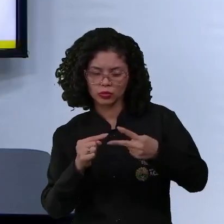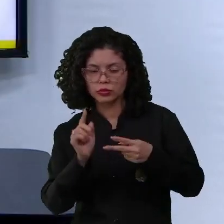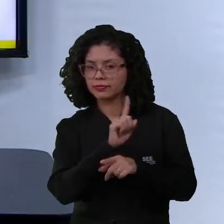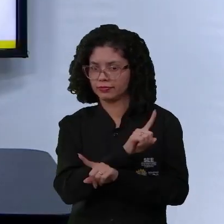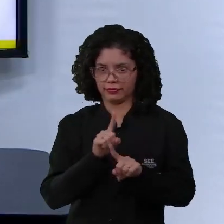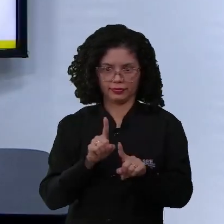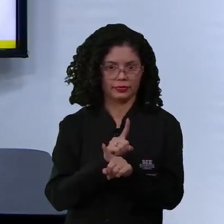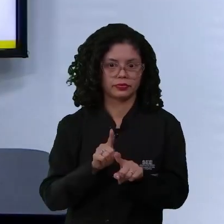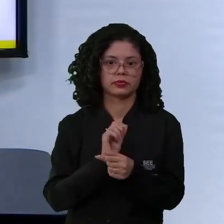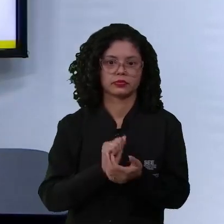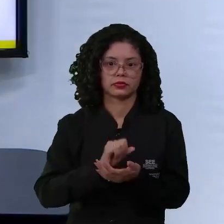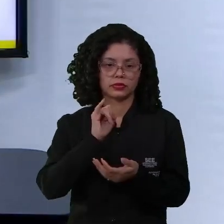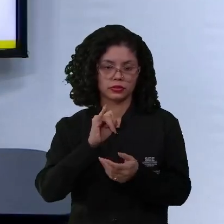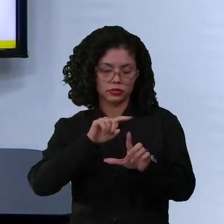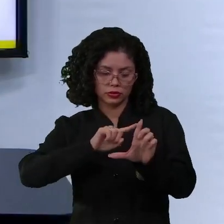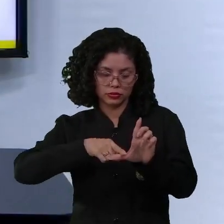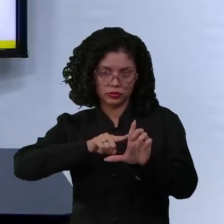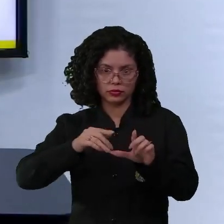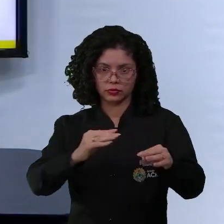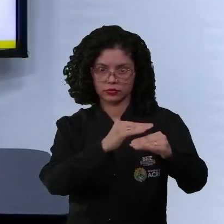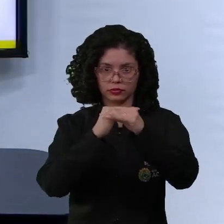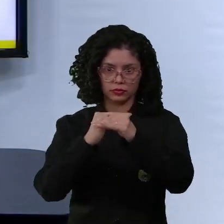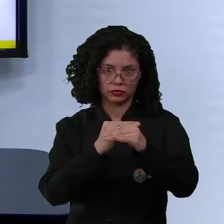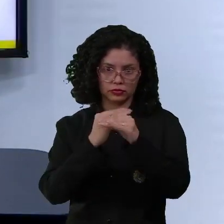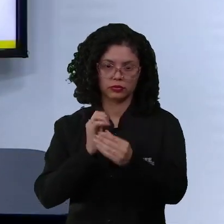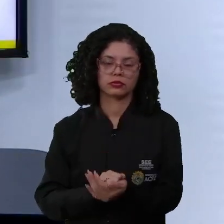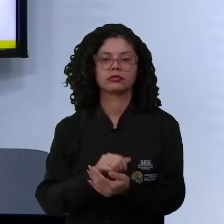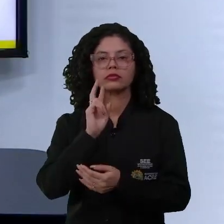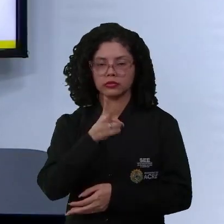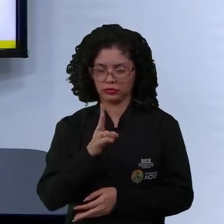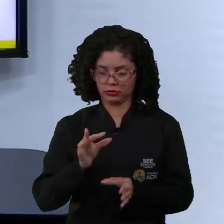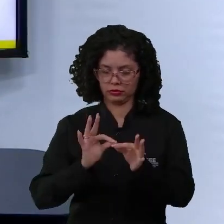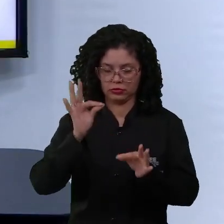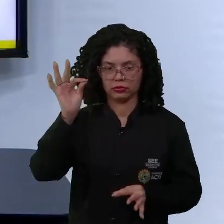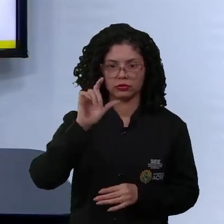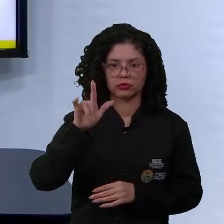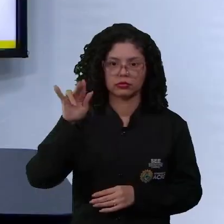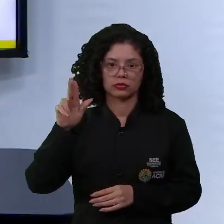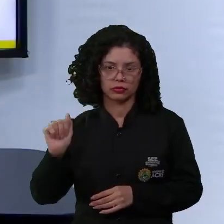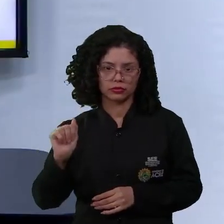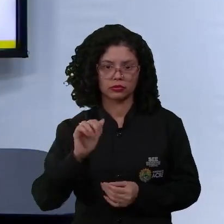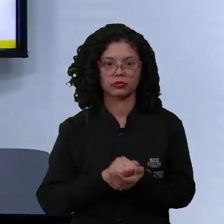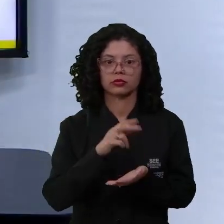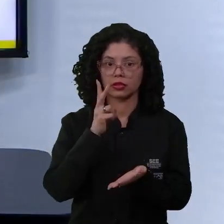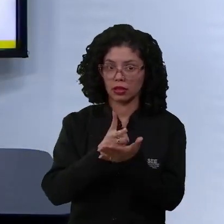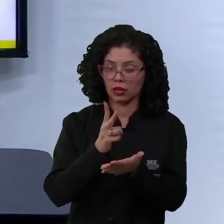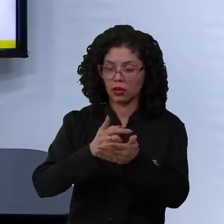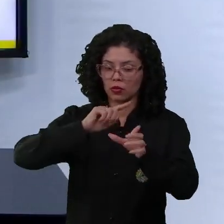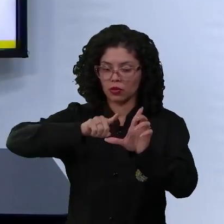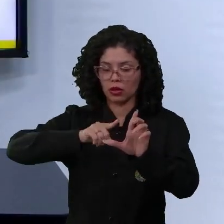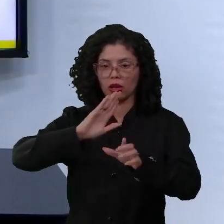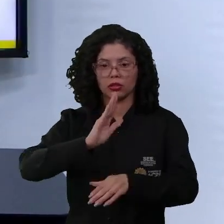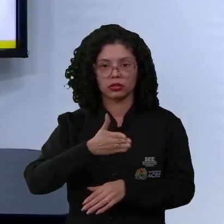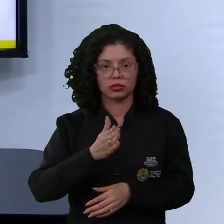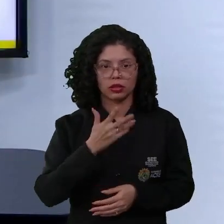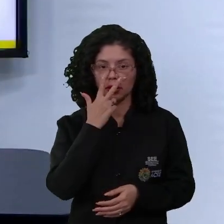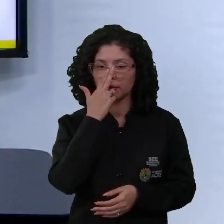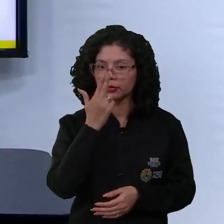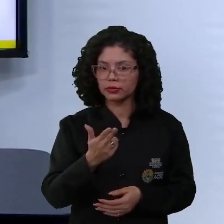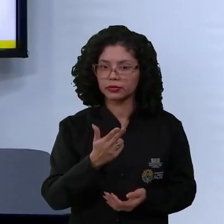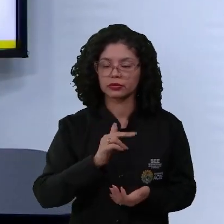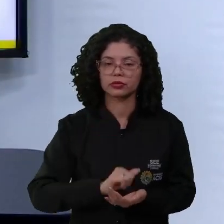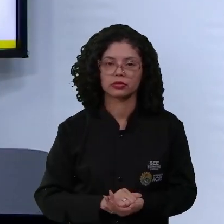Não. Congruência são ângulos iguais, mesma medida de lado e mesma medida de ângulos. Já na